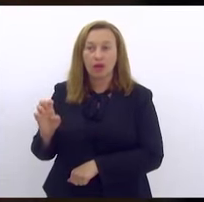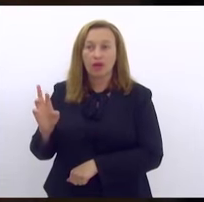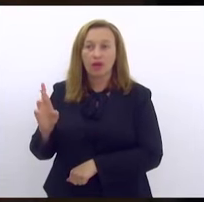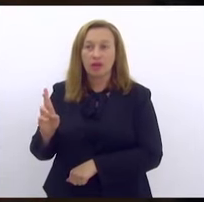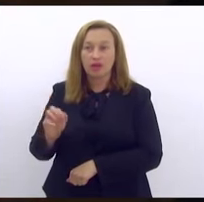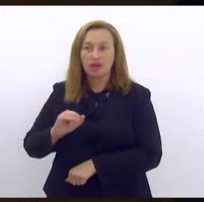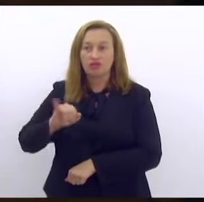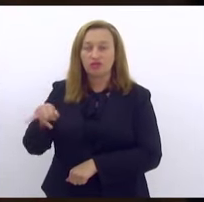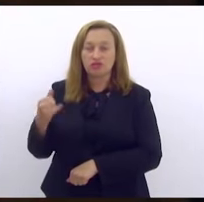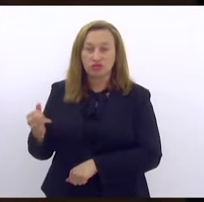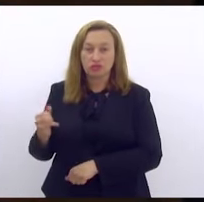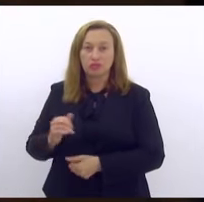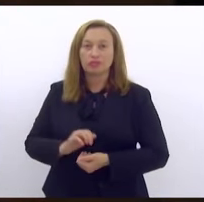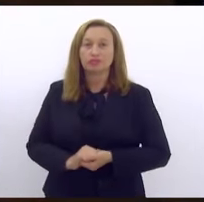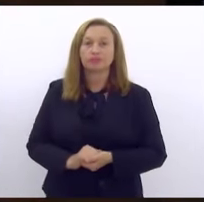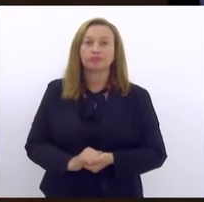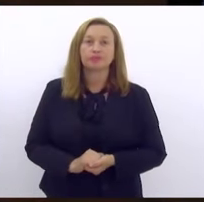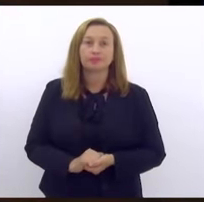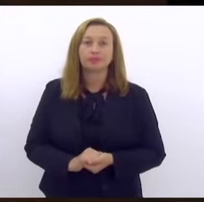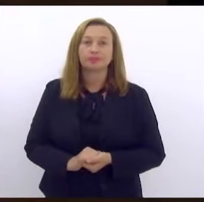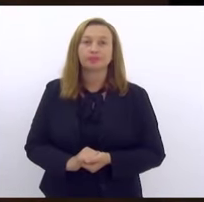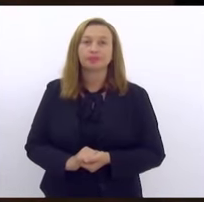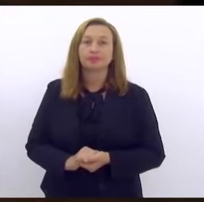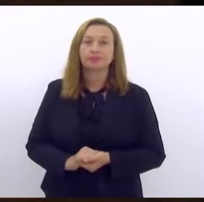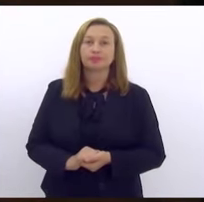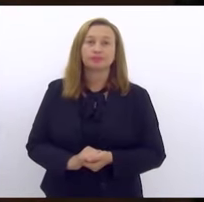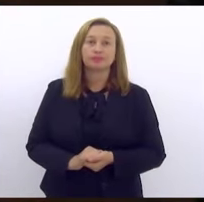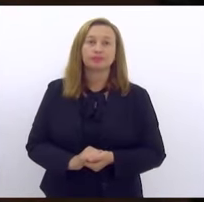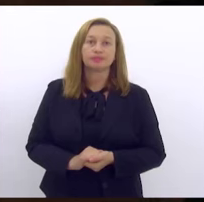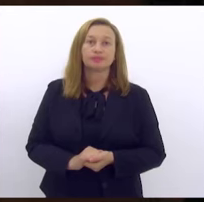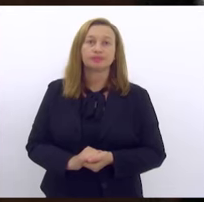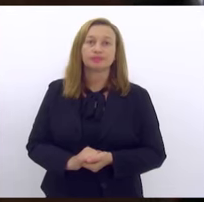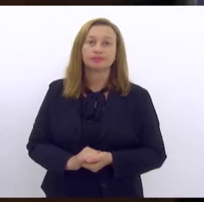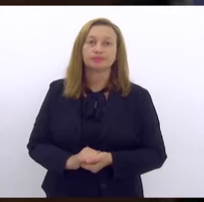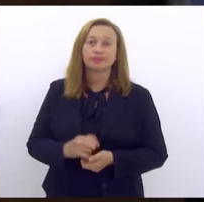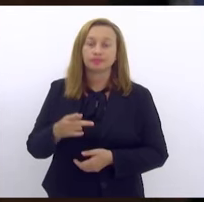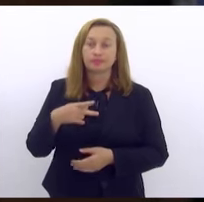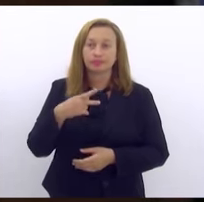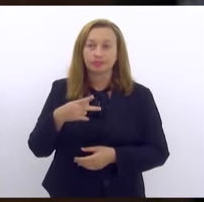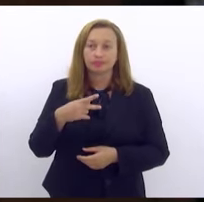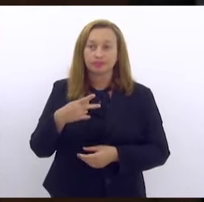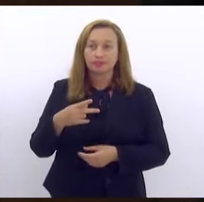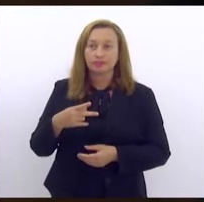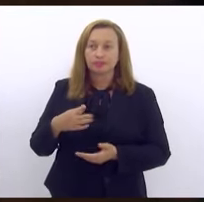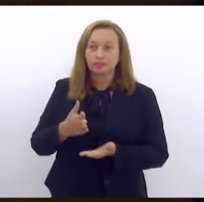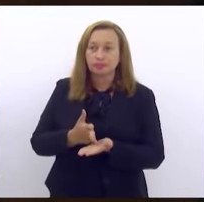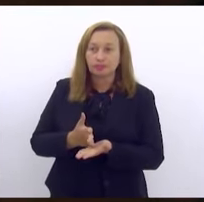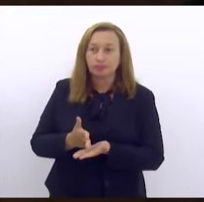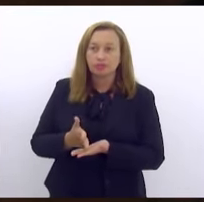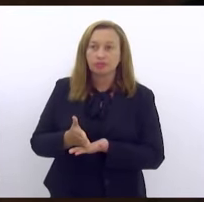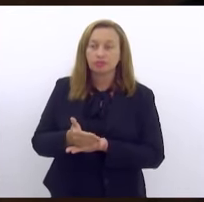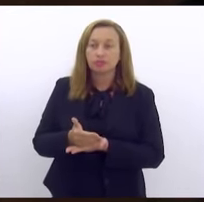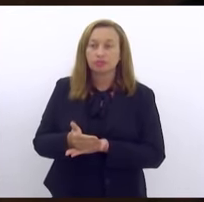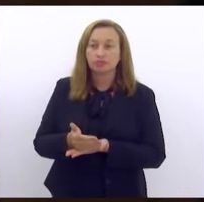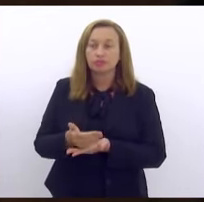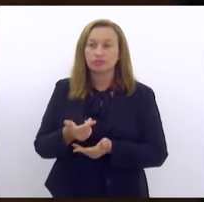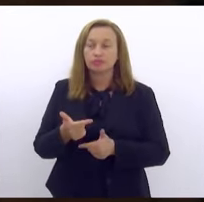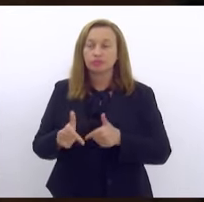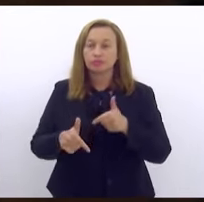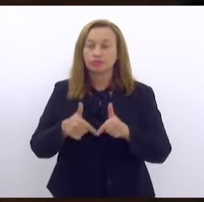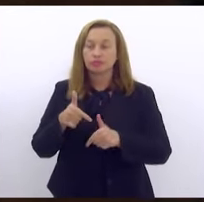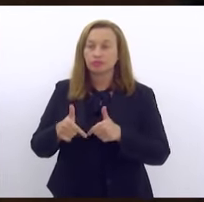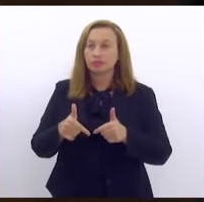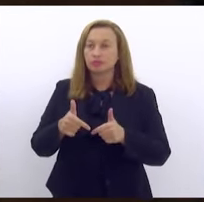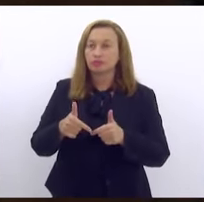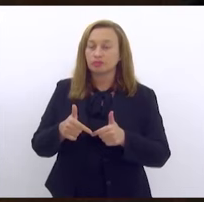questionando a aplicação e o desvio de finalidade de milhões